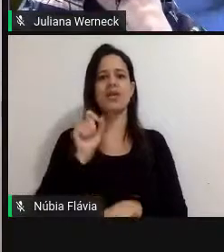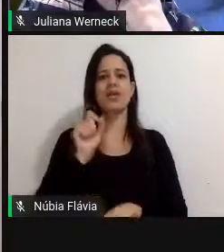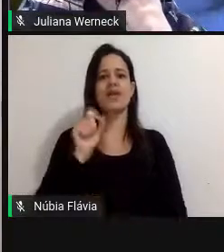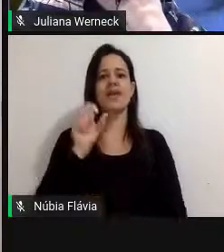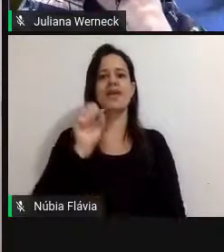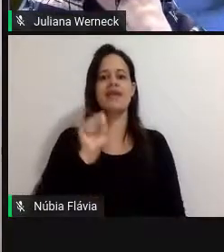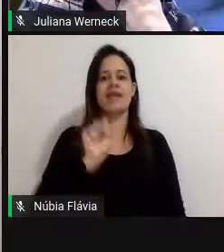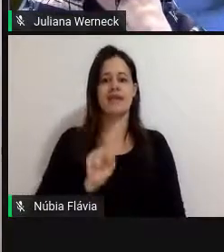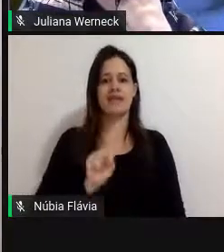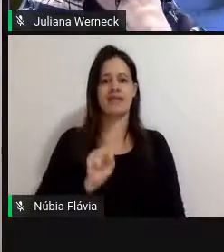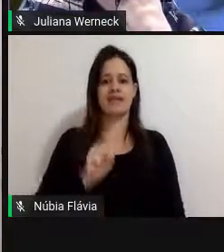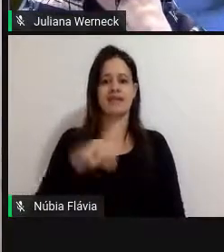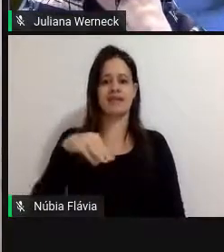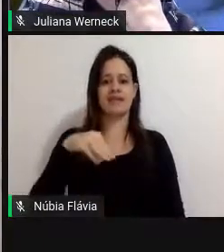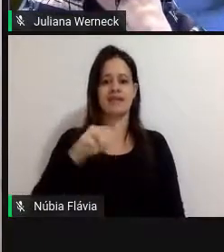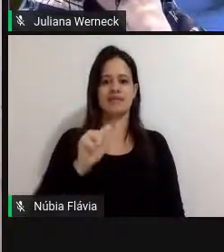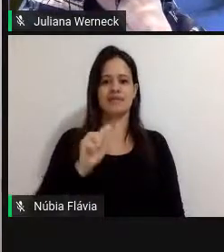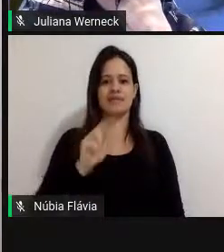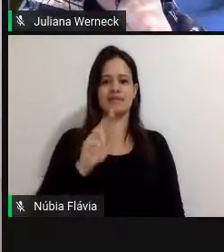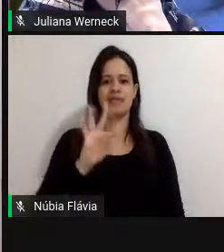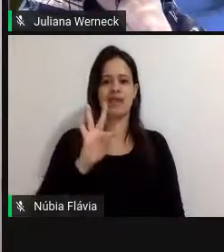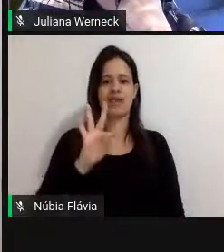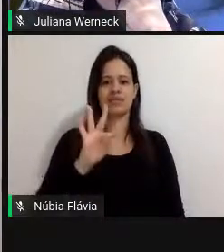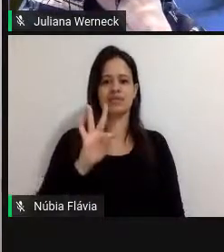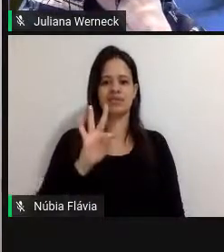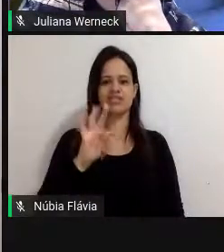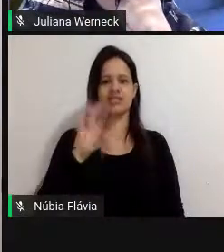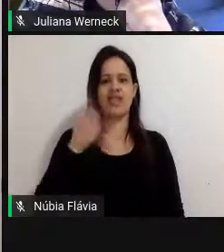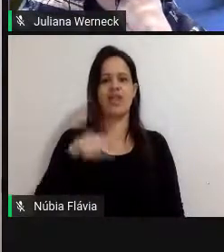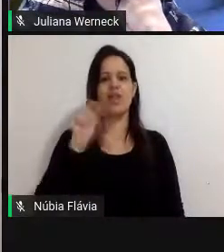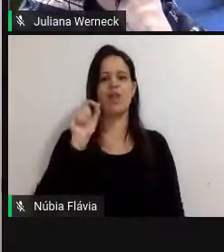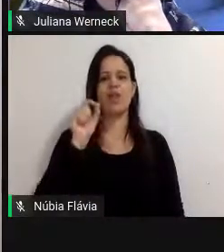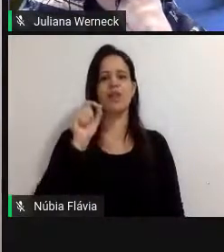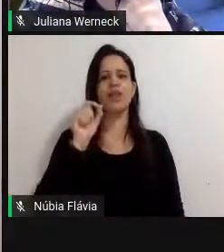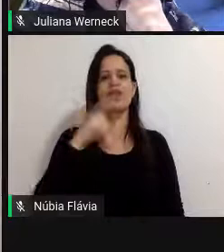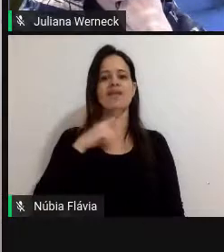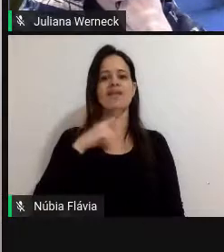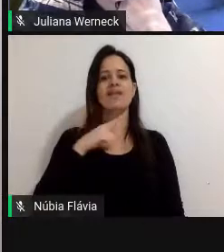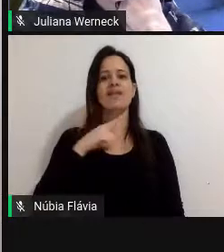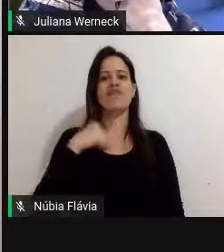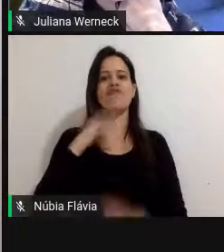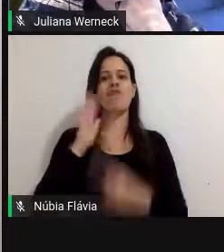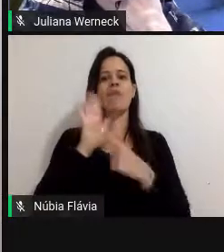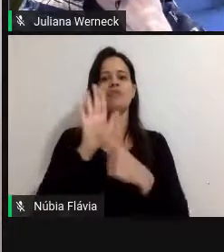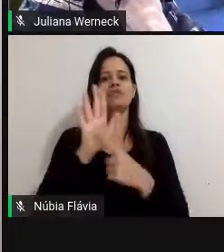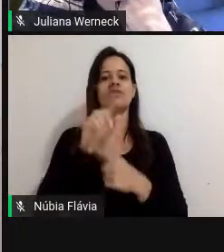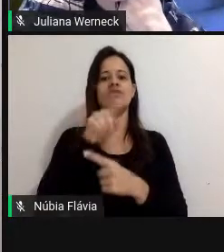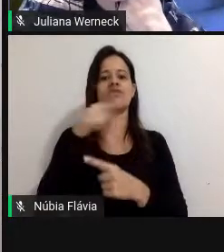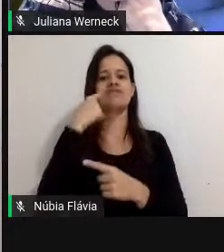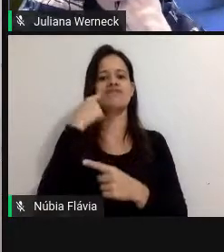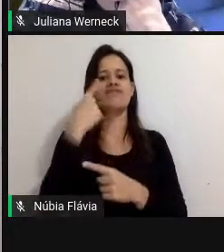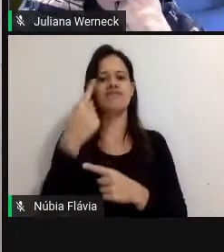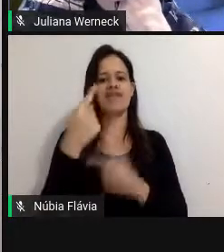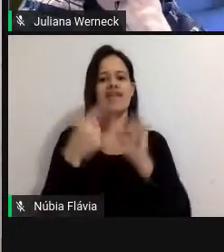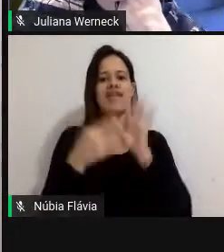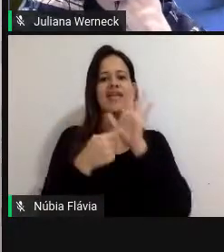SMART, porque é uma ferramenta para construção de metas. Eu vou compartilhar a minha tela aqui, só para vocês terem uma